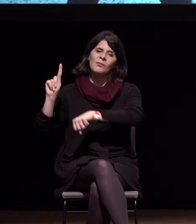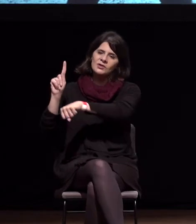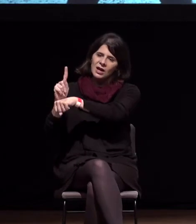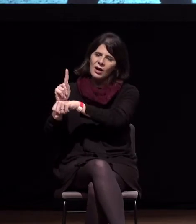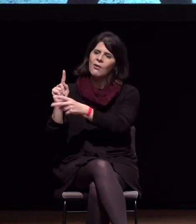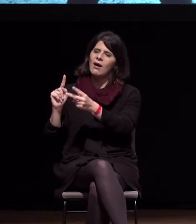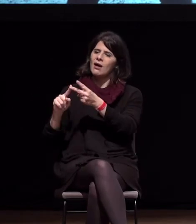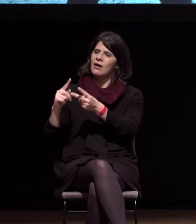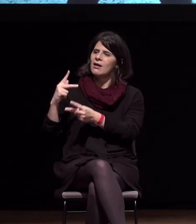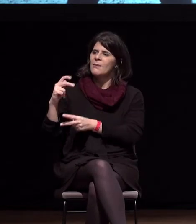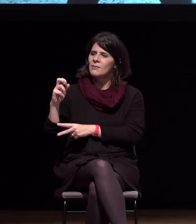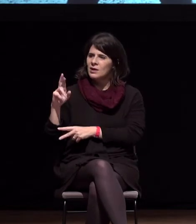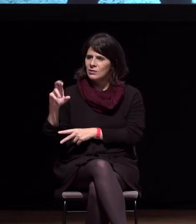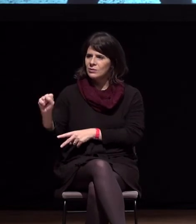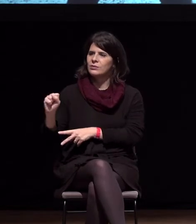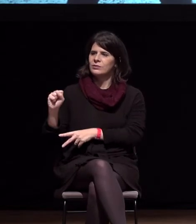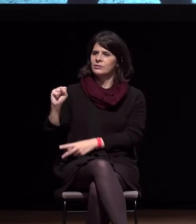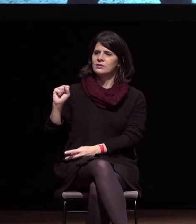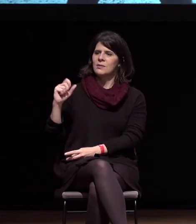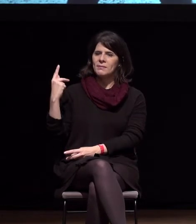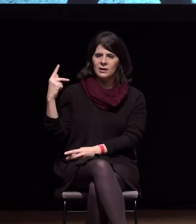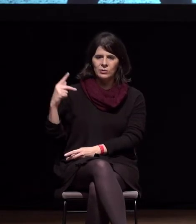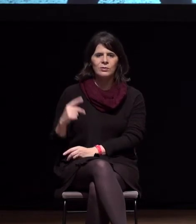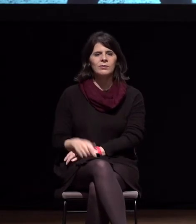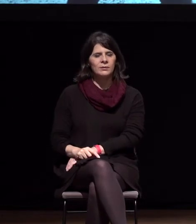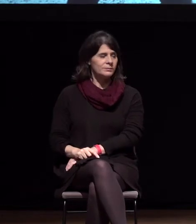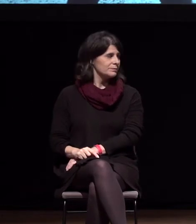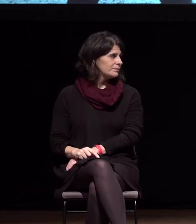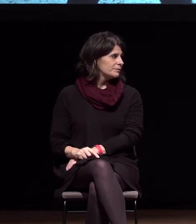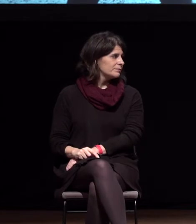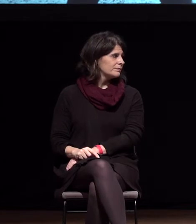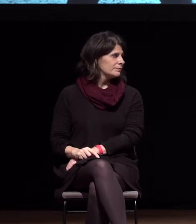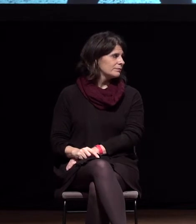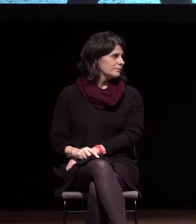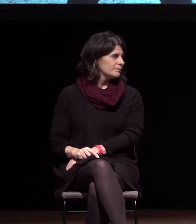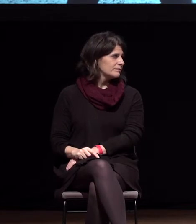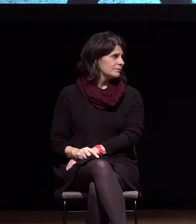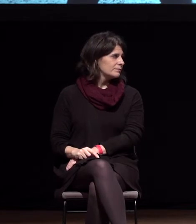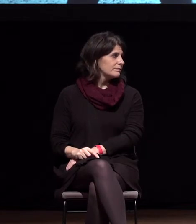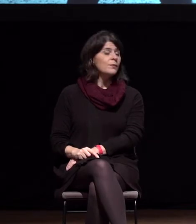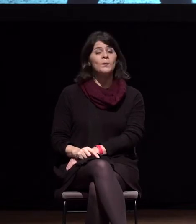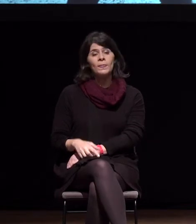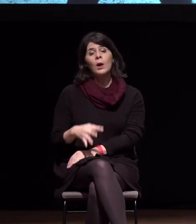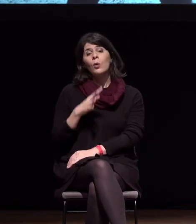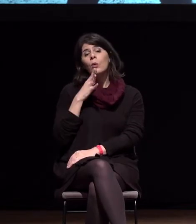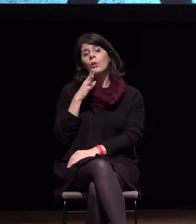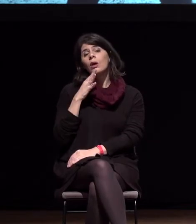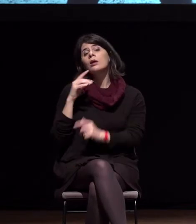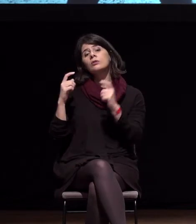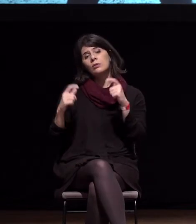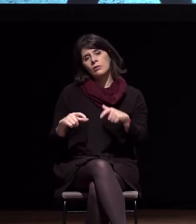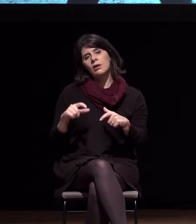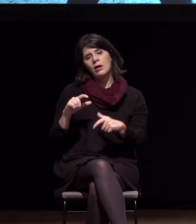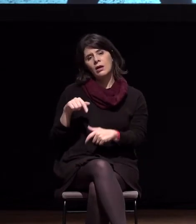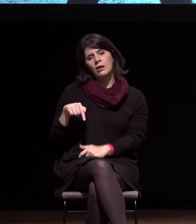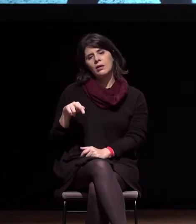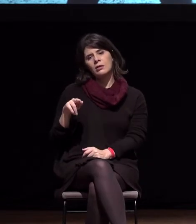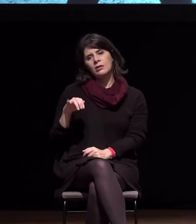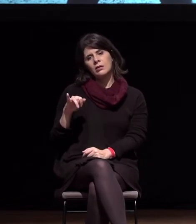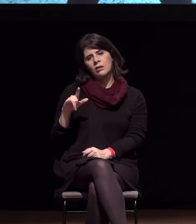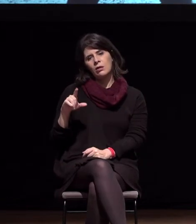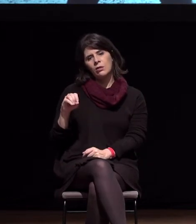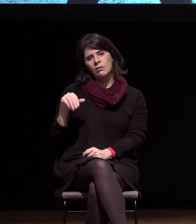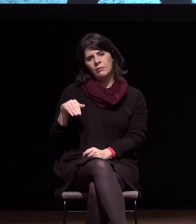Perus e afins. É isso. Israel, eu conheço Quilombaque. Eu estudei e